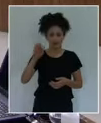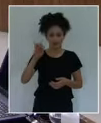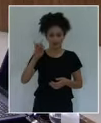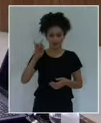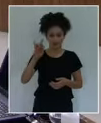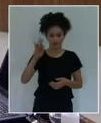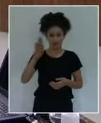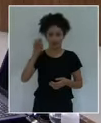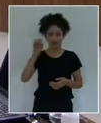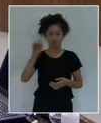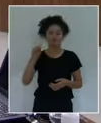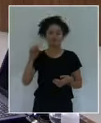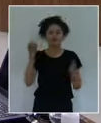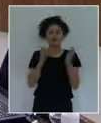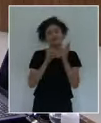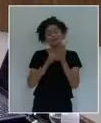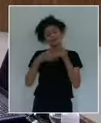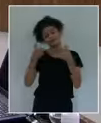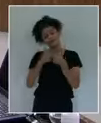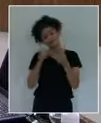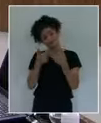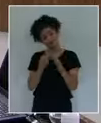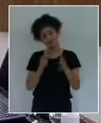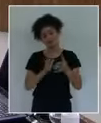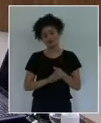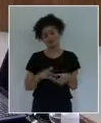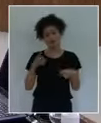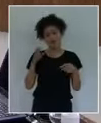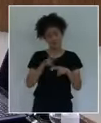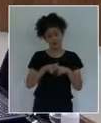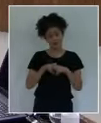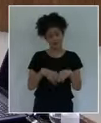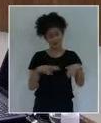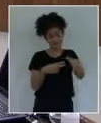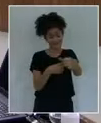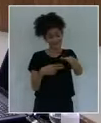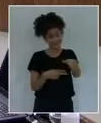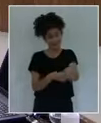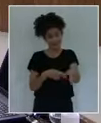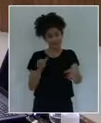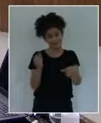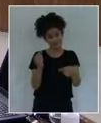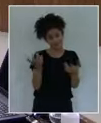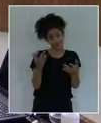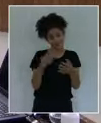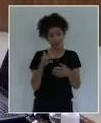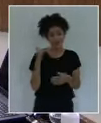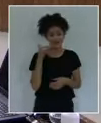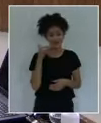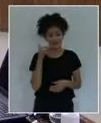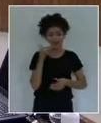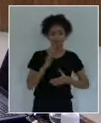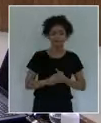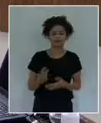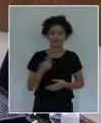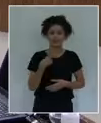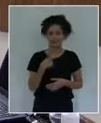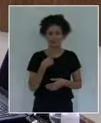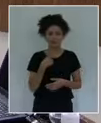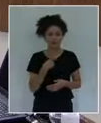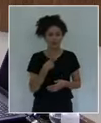aquela pontinha lá, a erosão aumentou, então não é justo colocar em risco, né, a vida das pessoas,